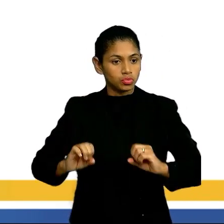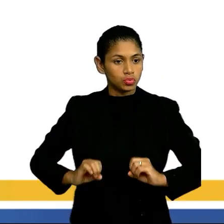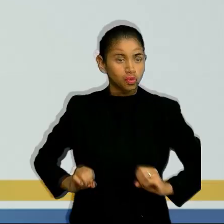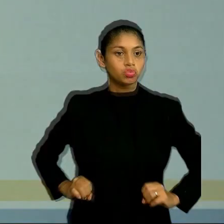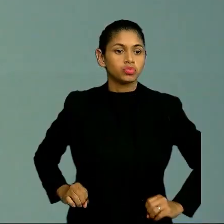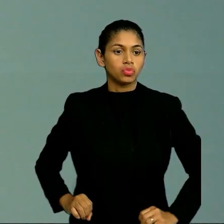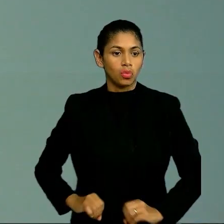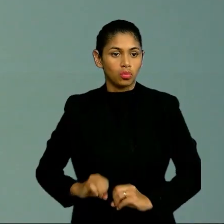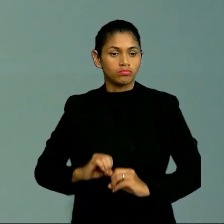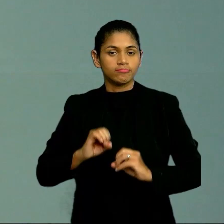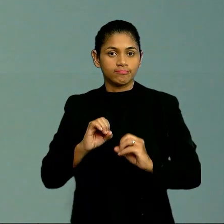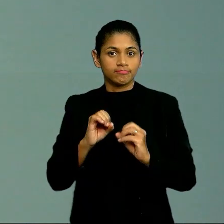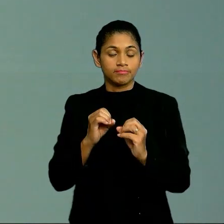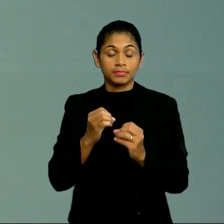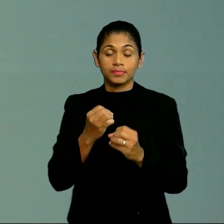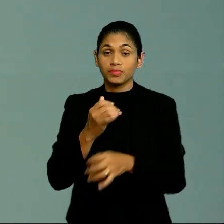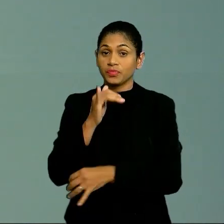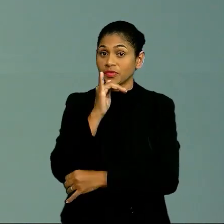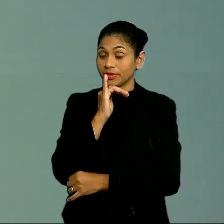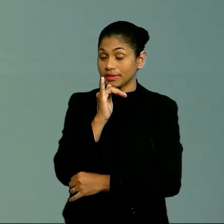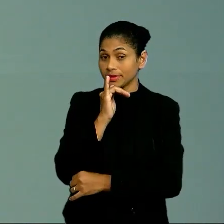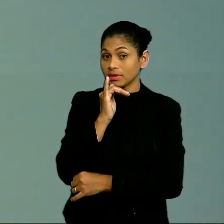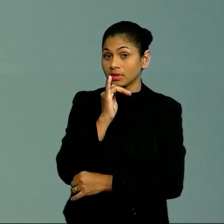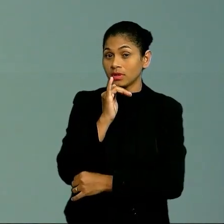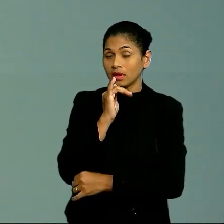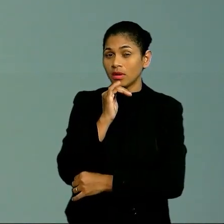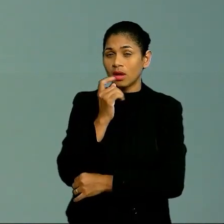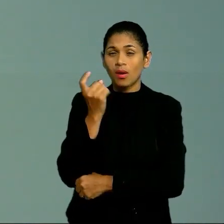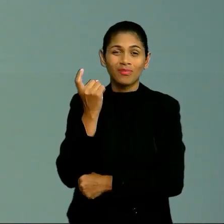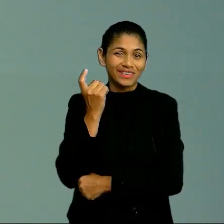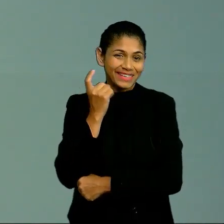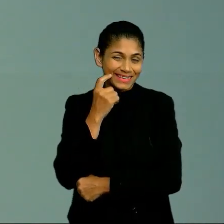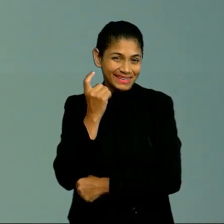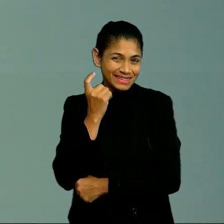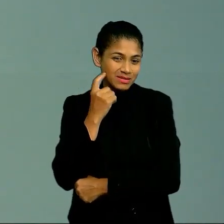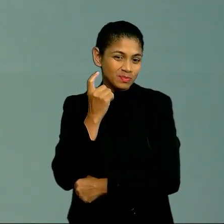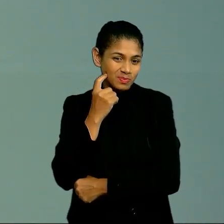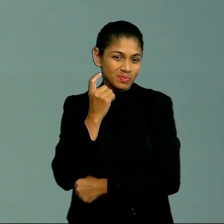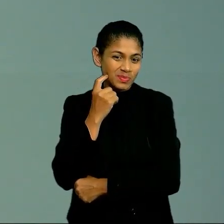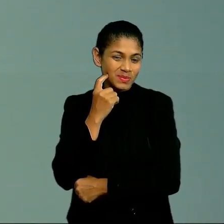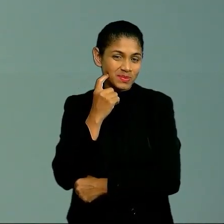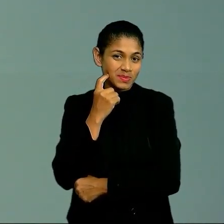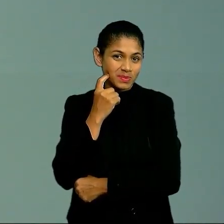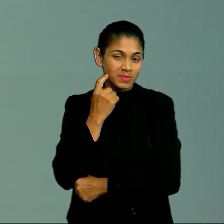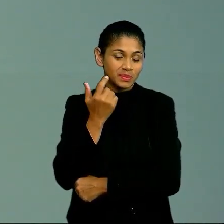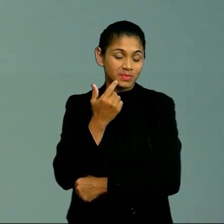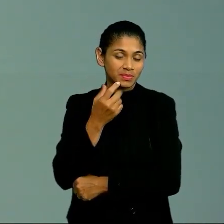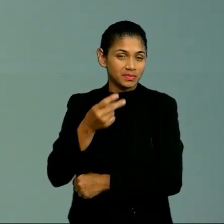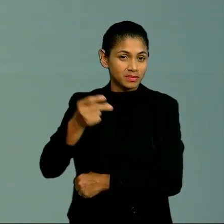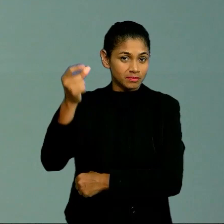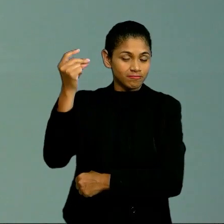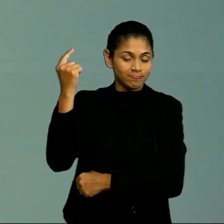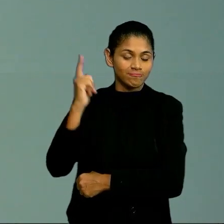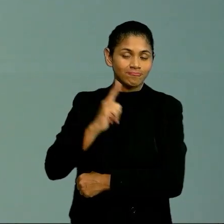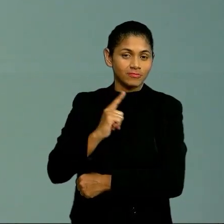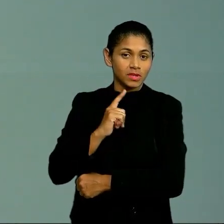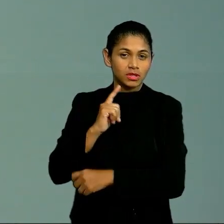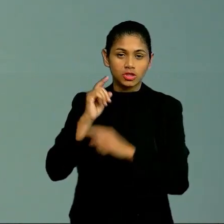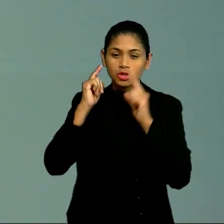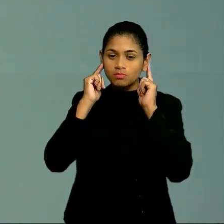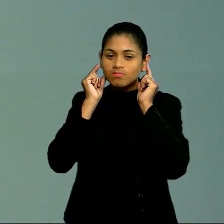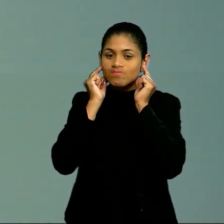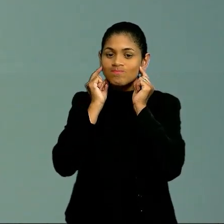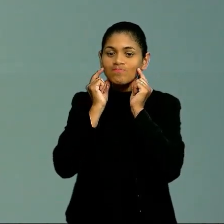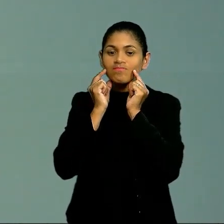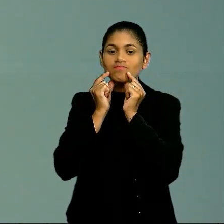siso, né? Antes, pessoal, nossos ancestrais, ele tinha uma mandíbula muito protuberante, né? Por